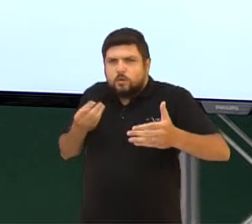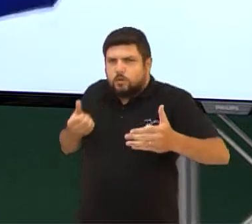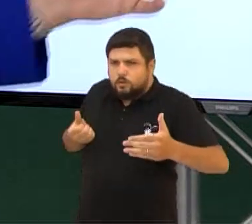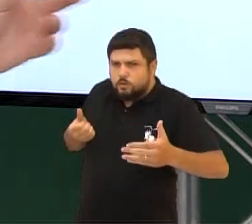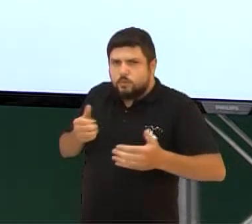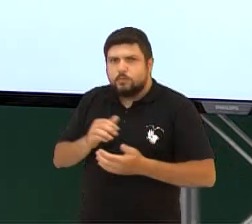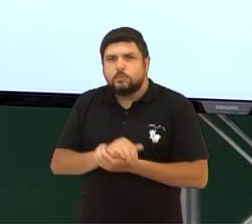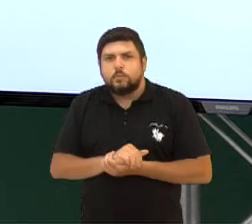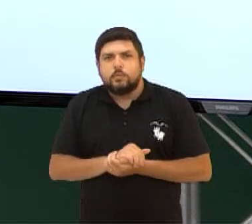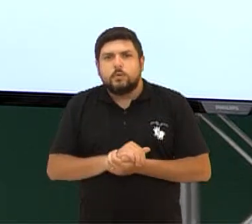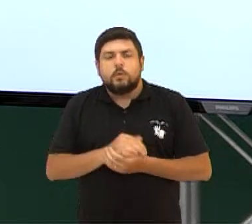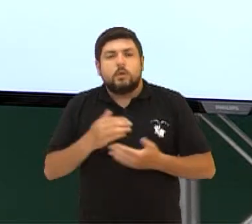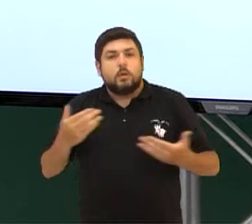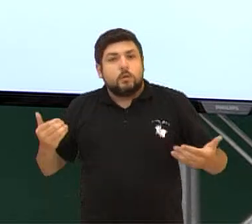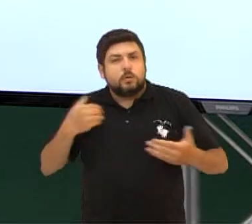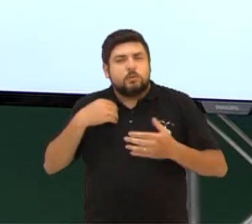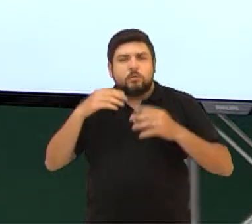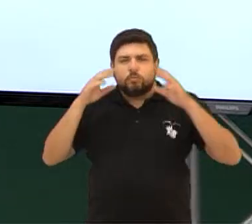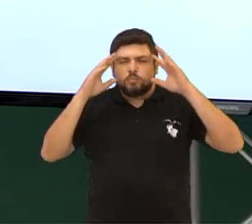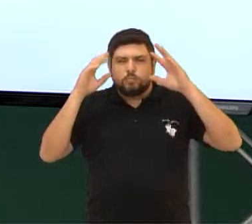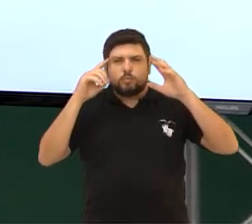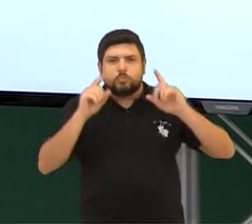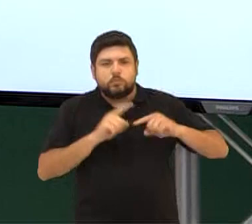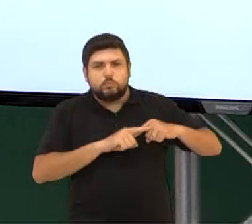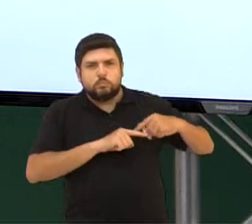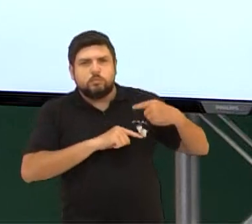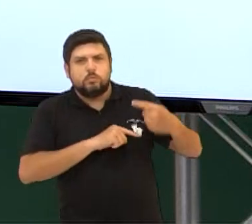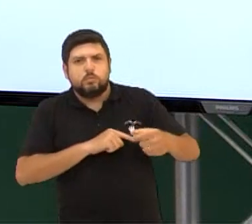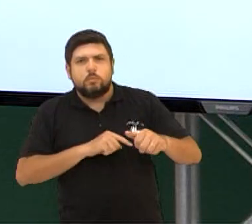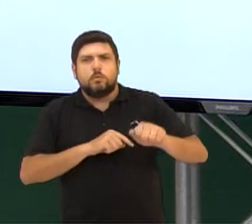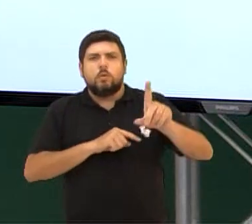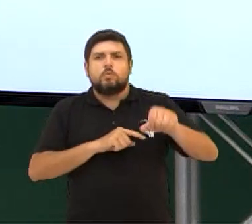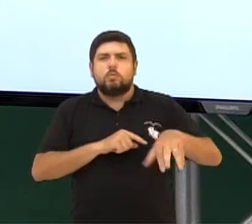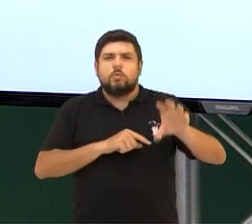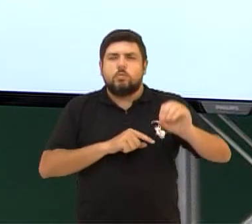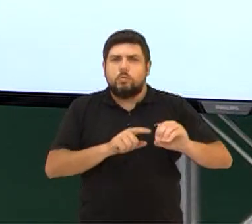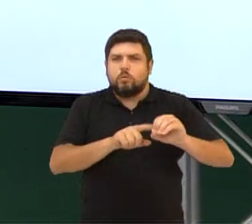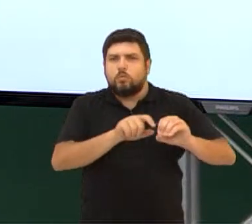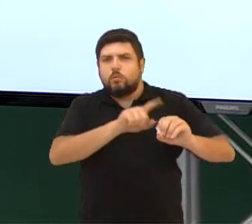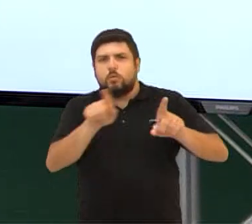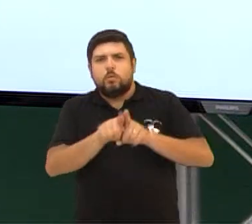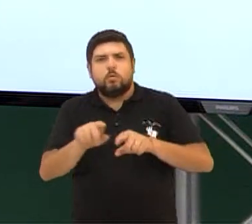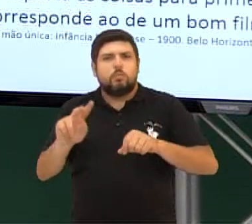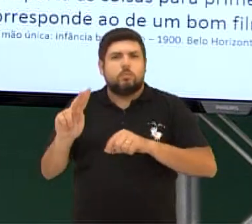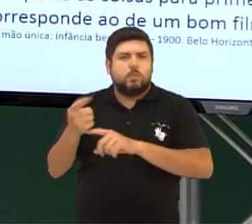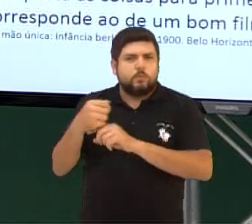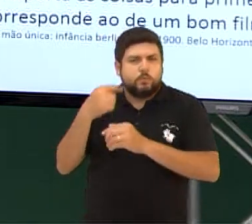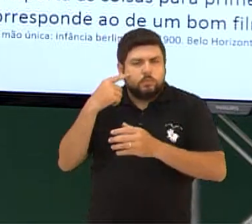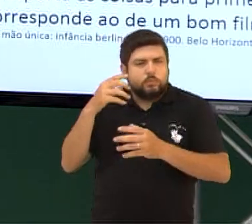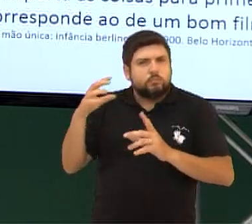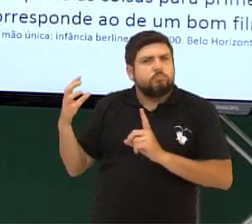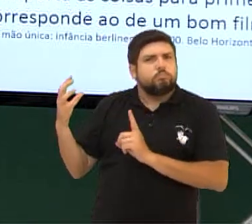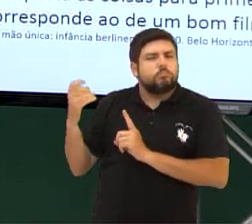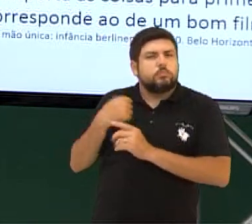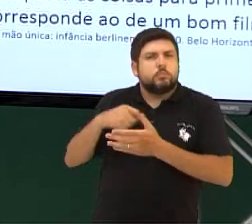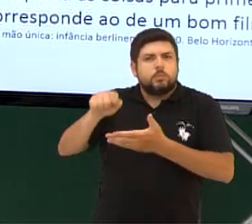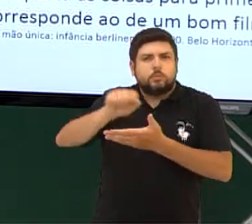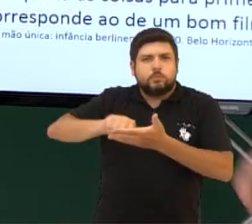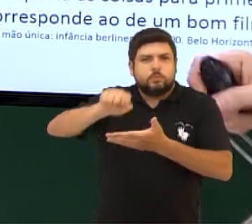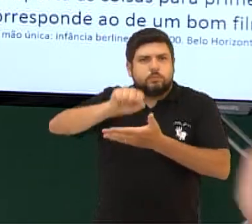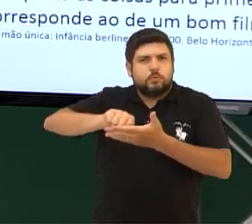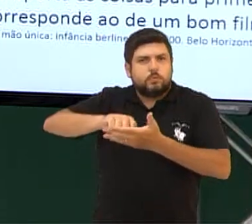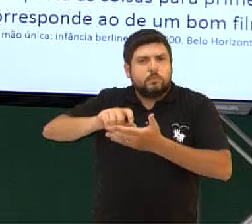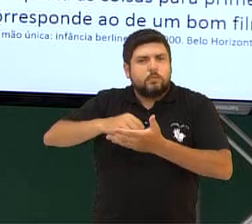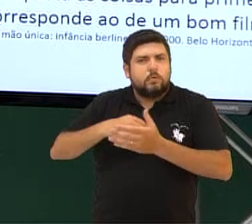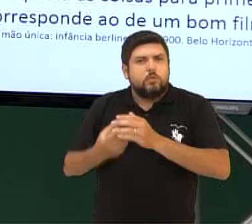dessas reflexões do Benjamin que o Adorno e o Horkheimer vão se inspirar para desenvolver o conceito de indústria cultural,